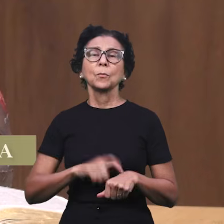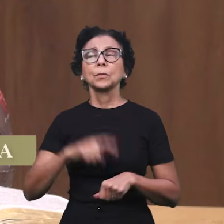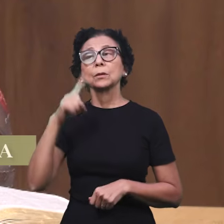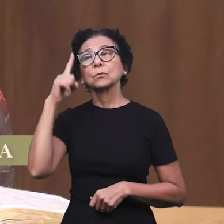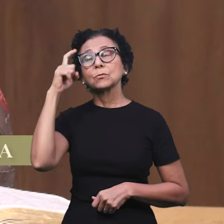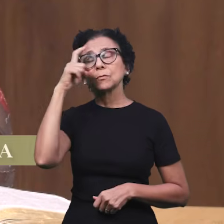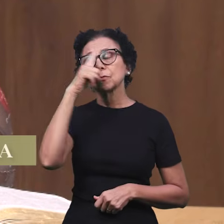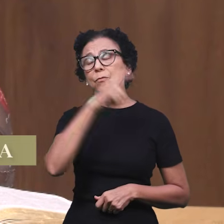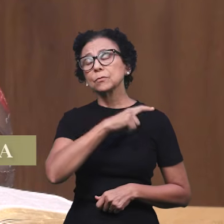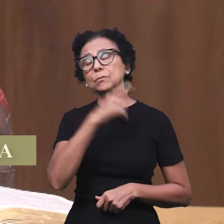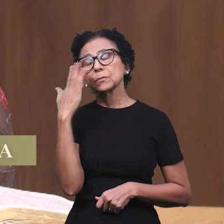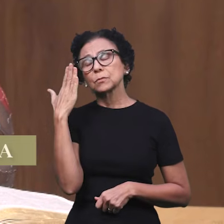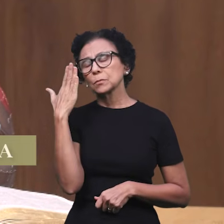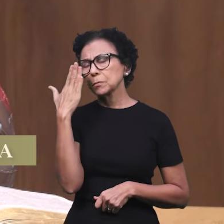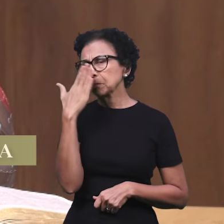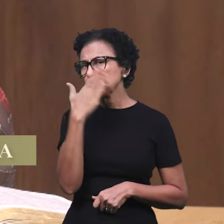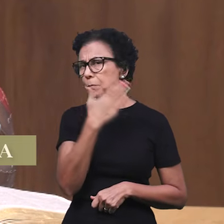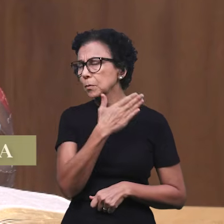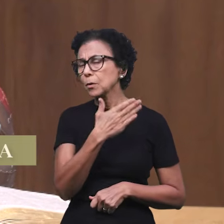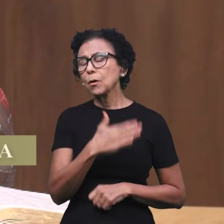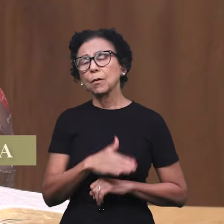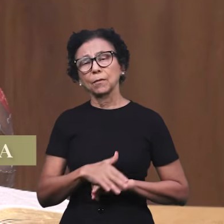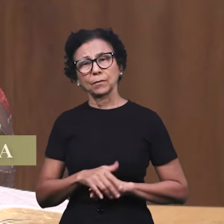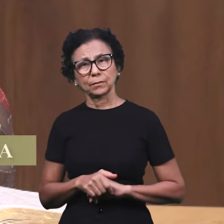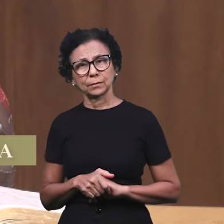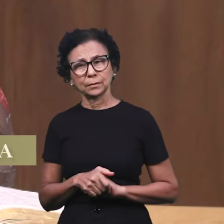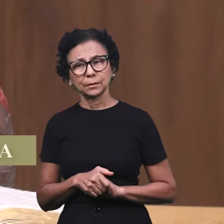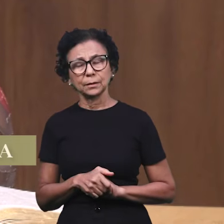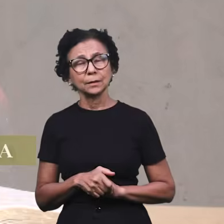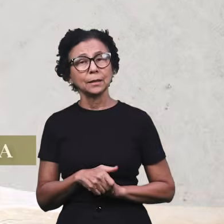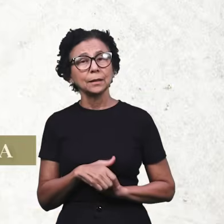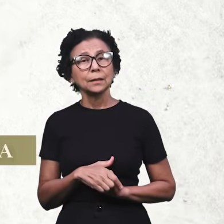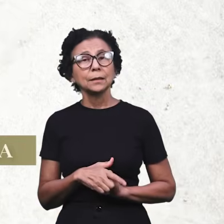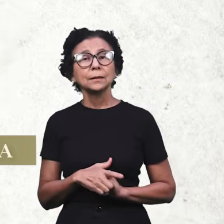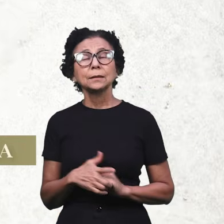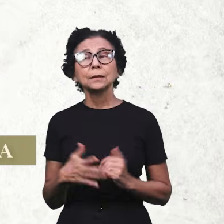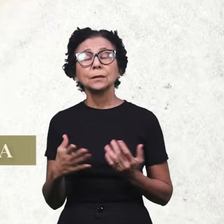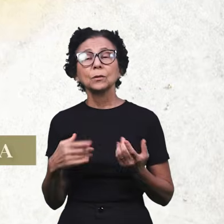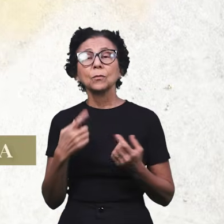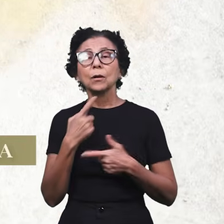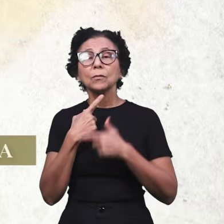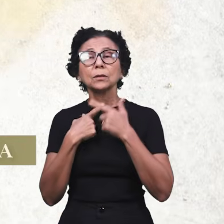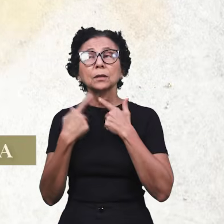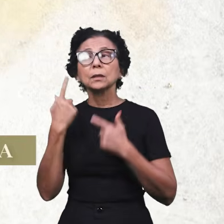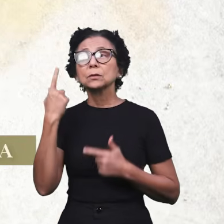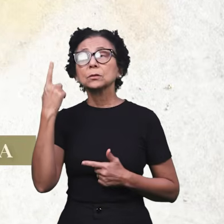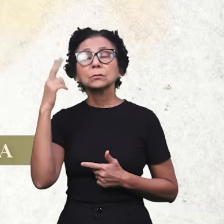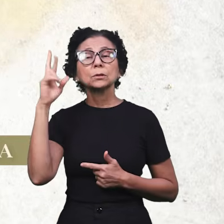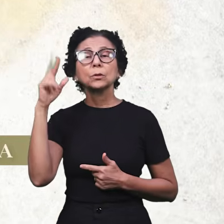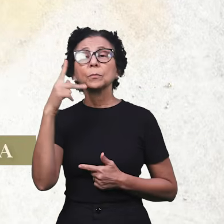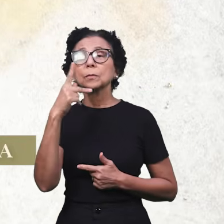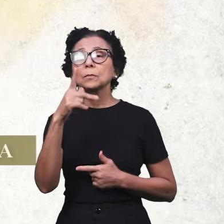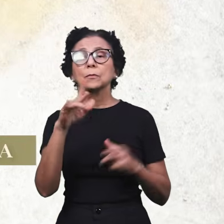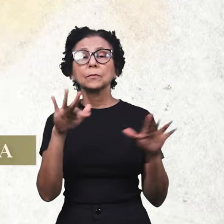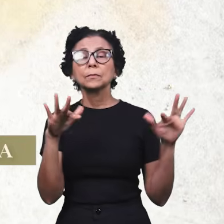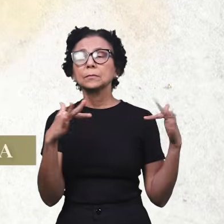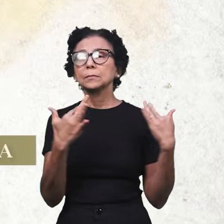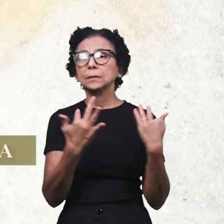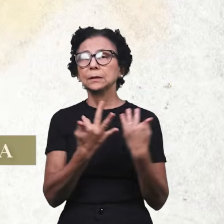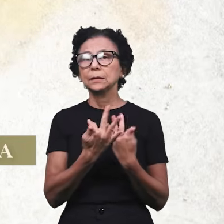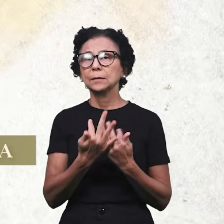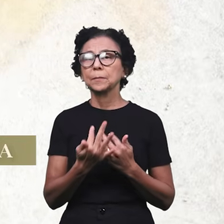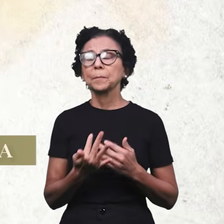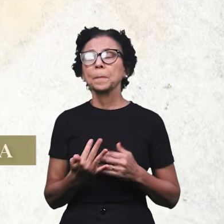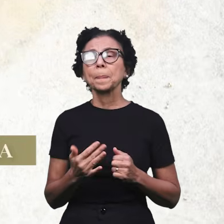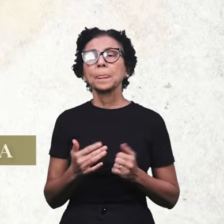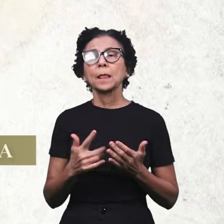sua família. Então, Provérbios 31 também diz, né, que ela se levanta de madrugada para buscar